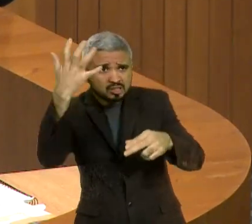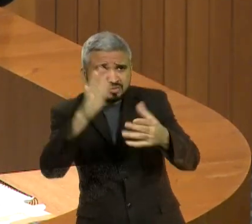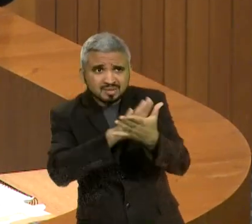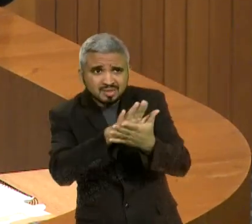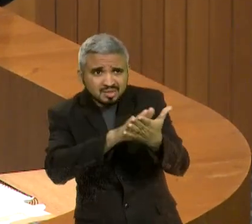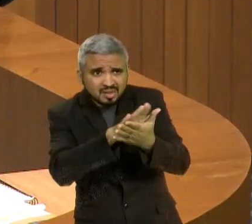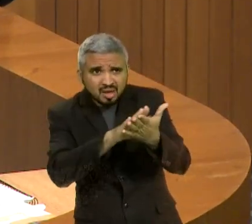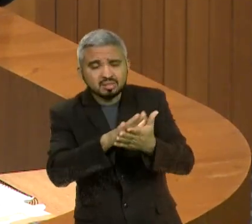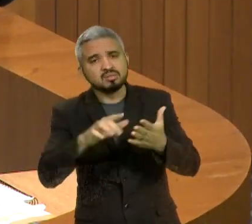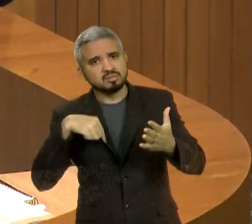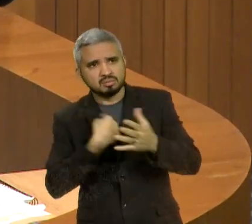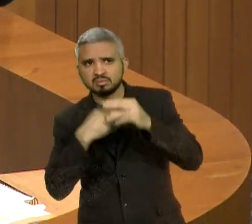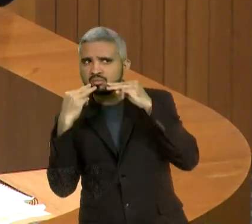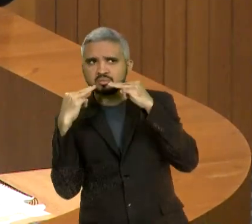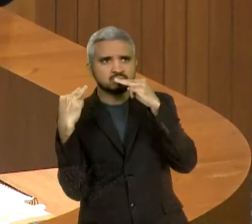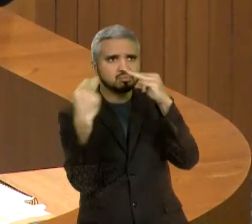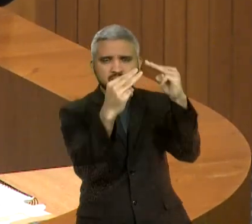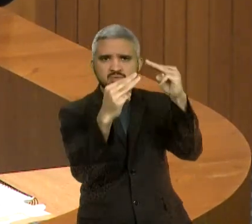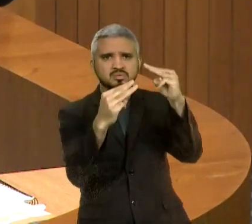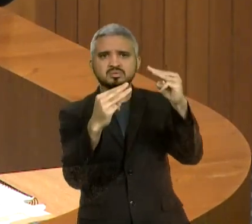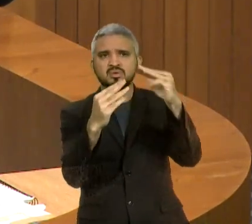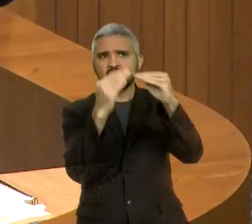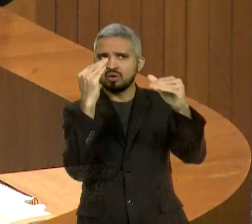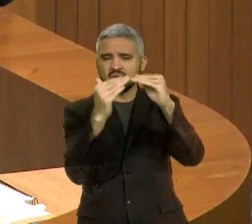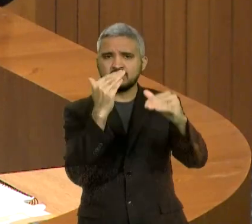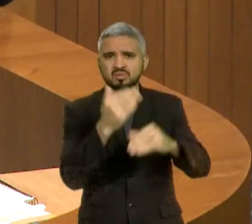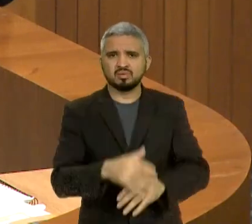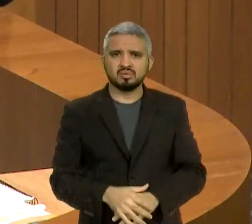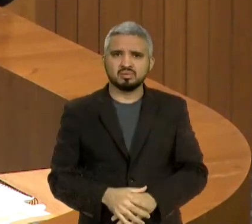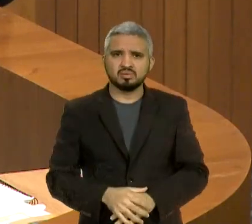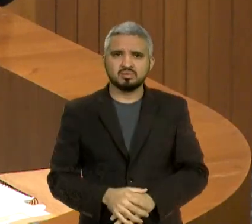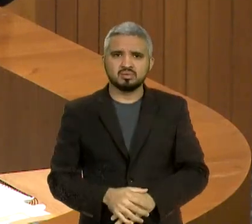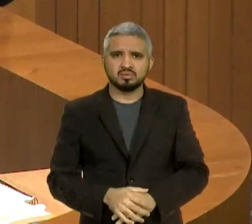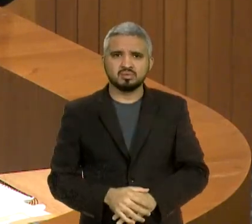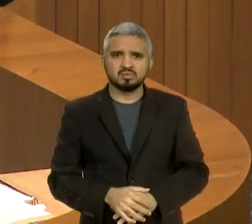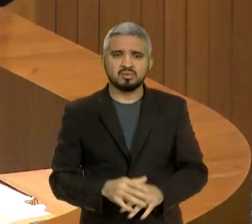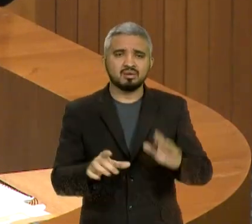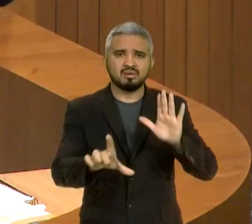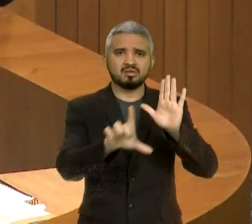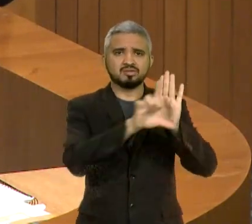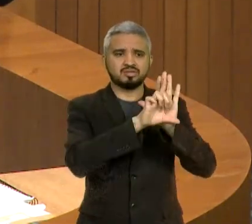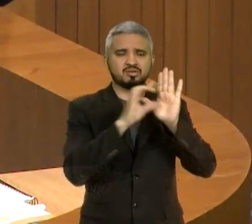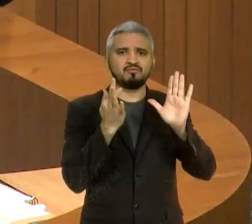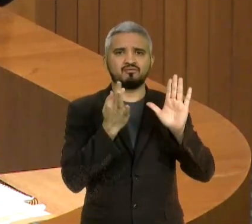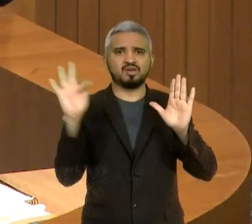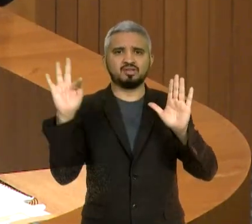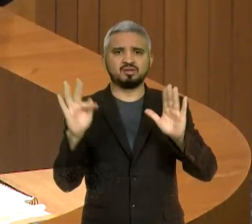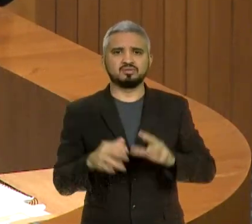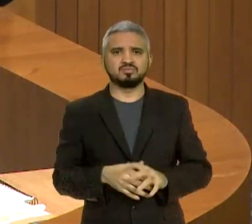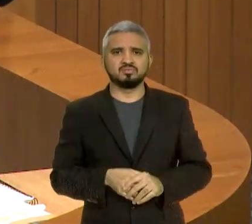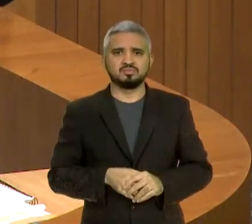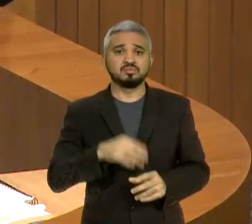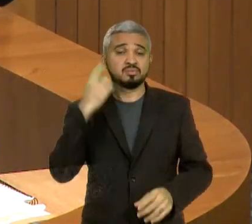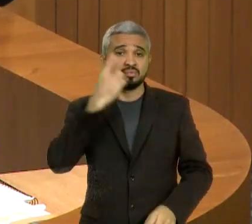aqui. Tudo é legislação federal. Não se conseguiu aqui abrir a CPI do deputado